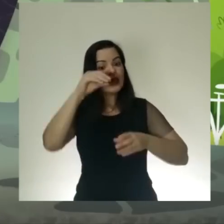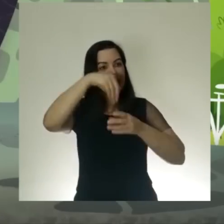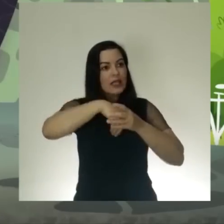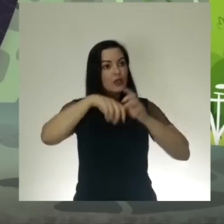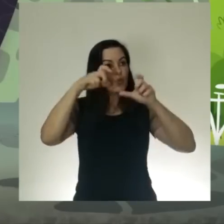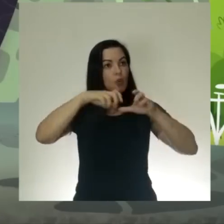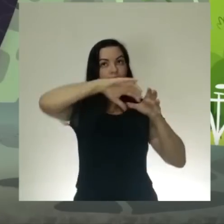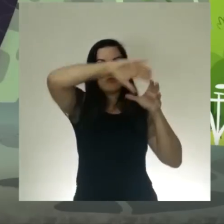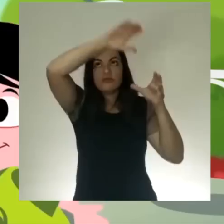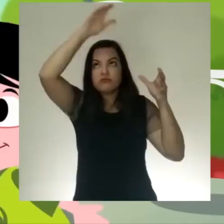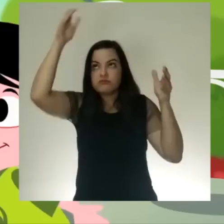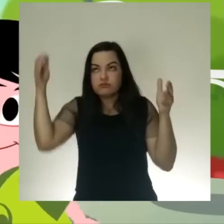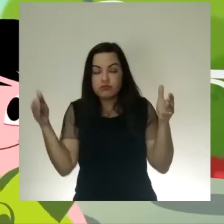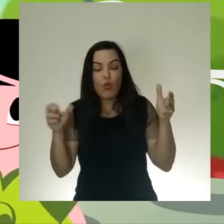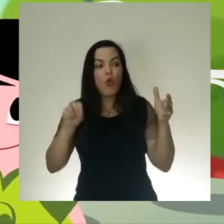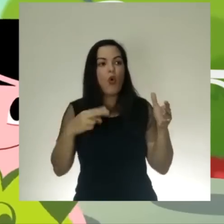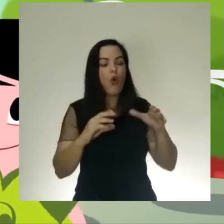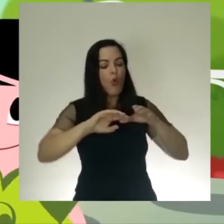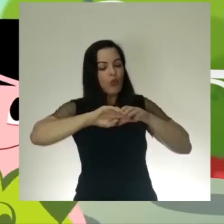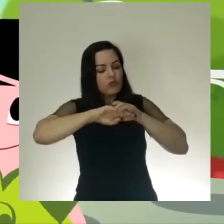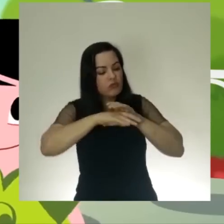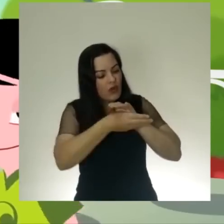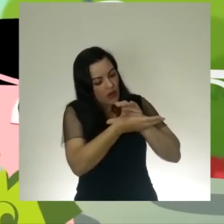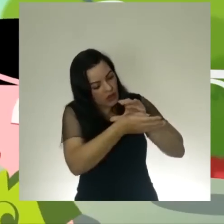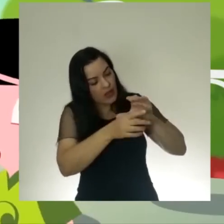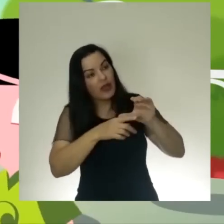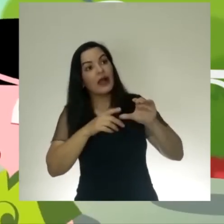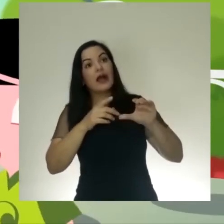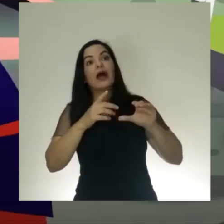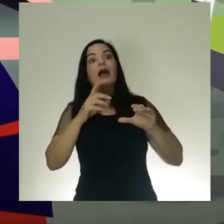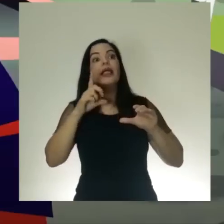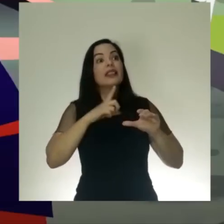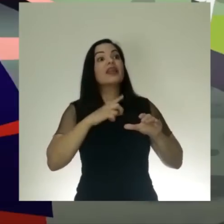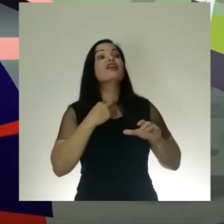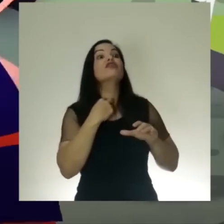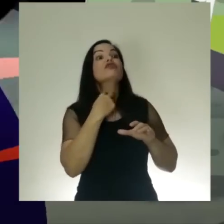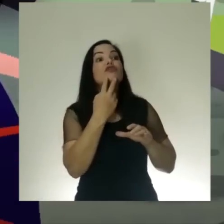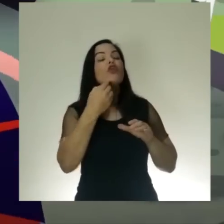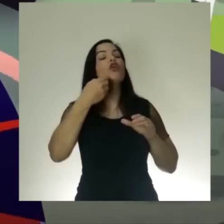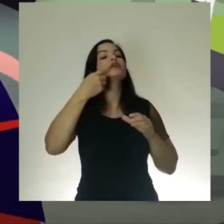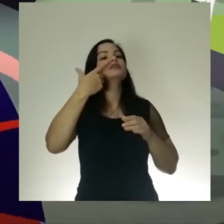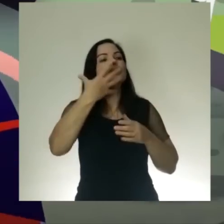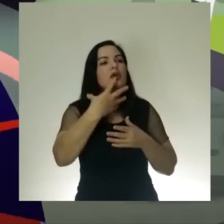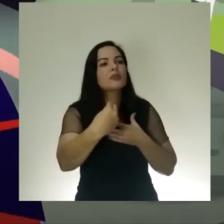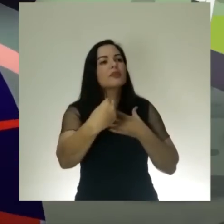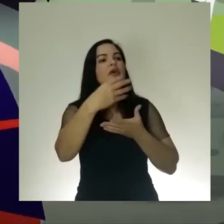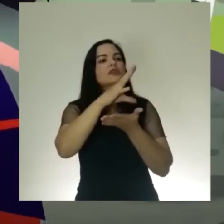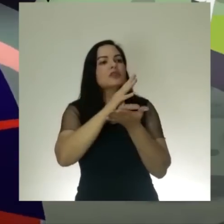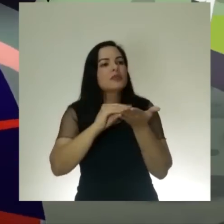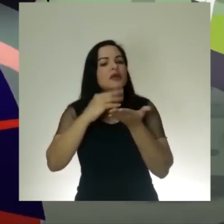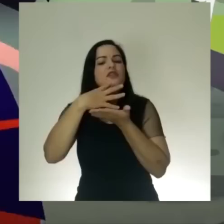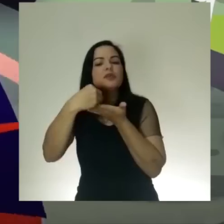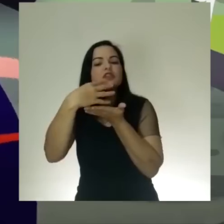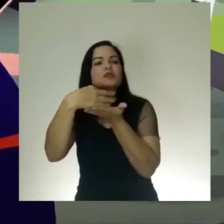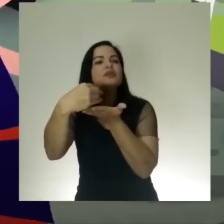o eco repete o que você fala. Olha só! Eco! Eco! Eco!